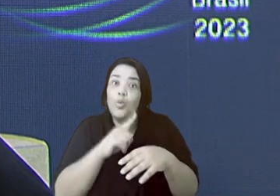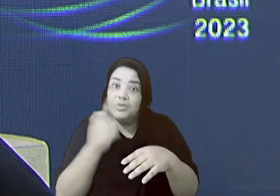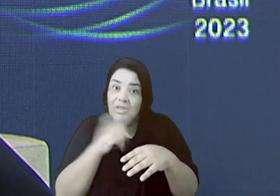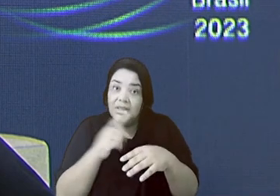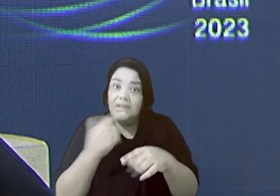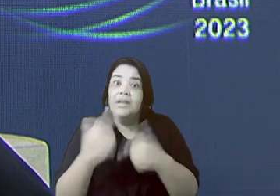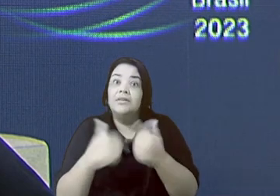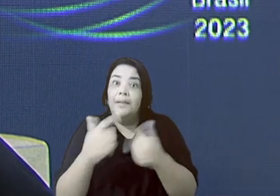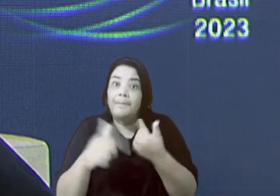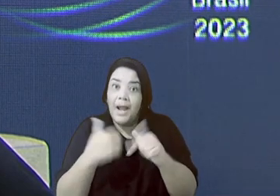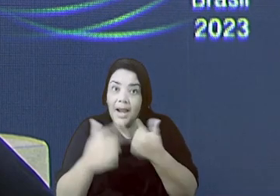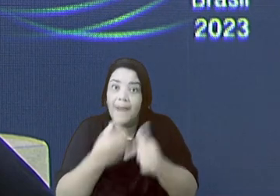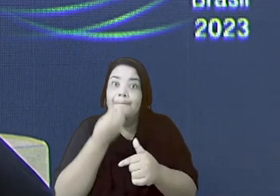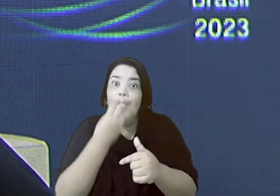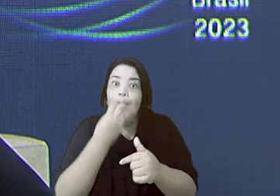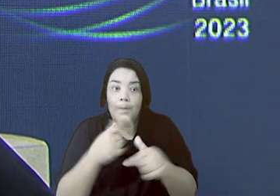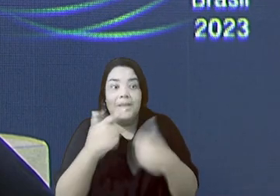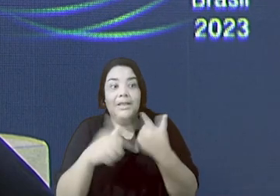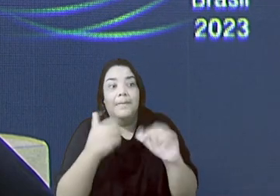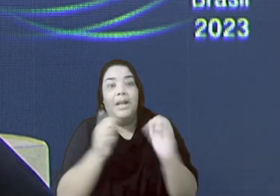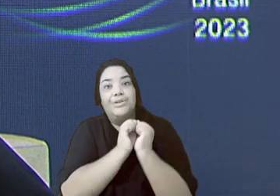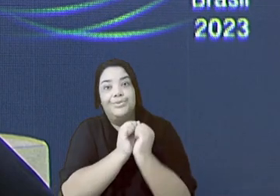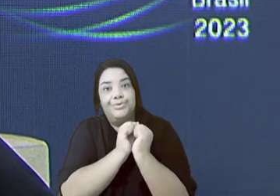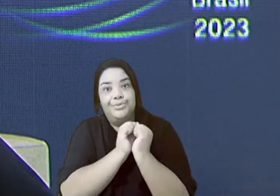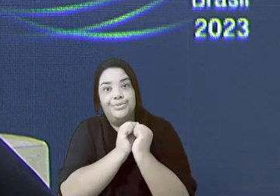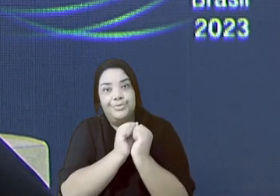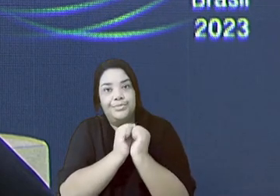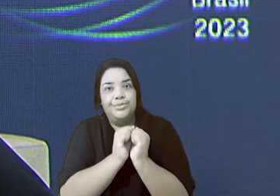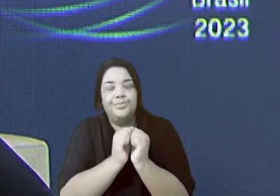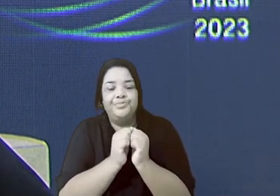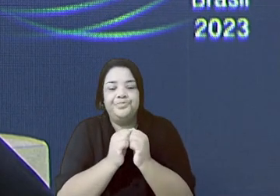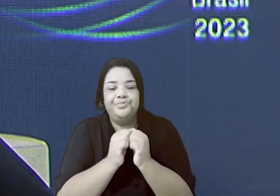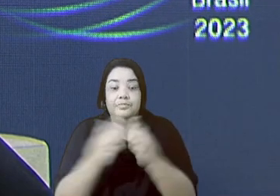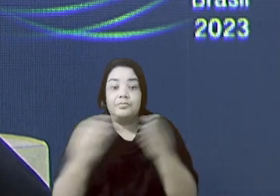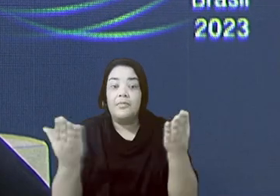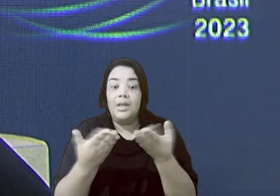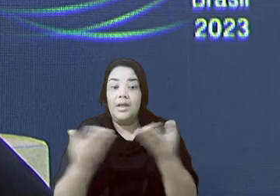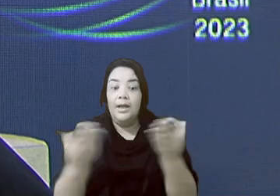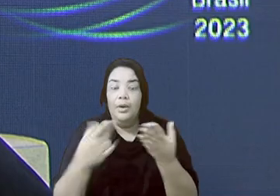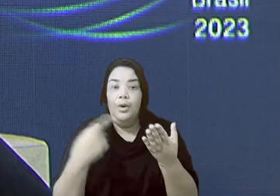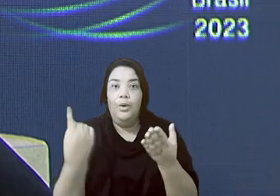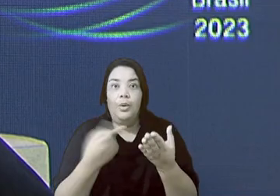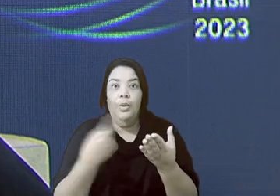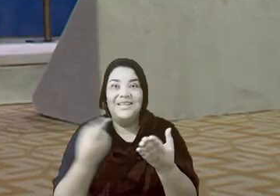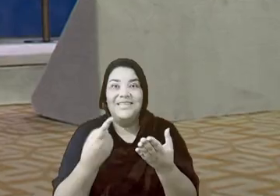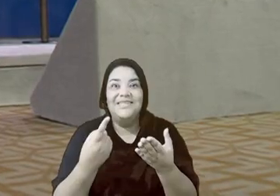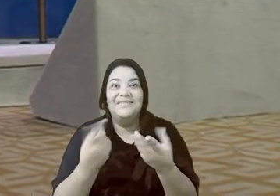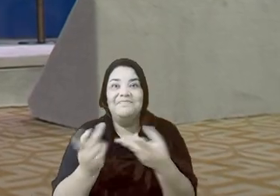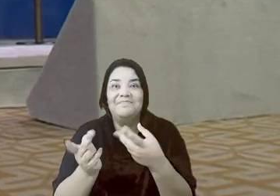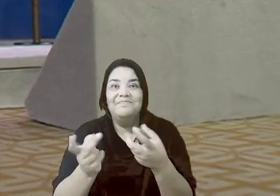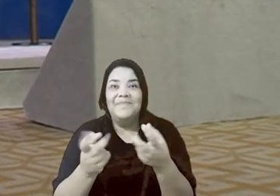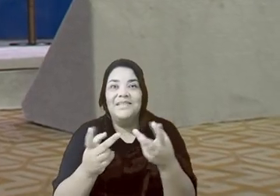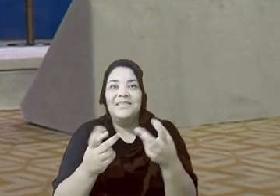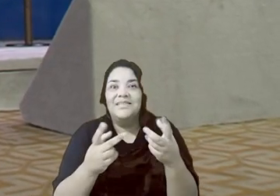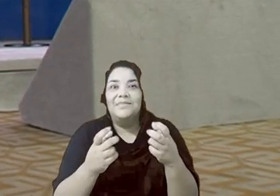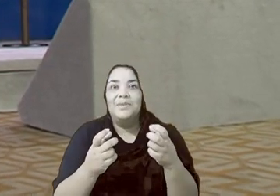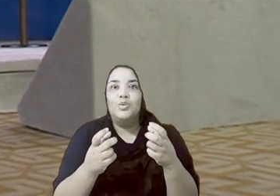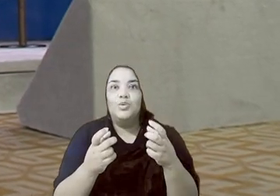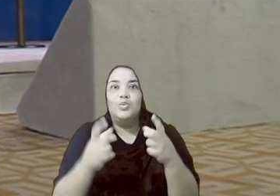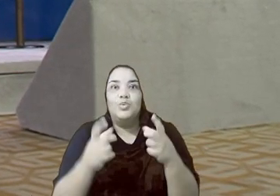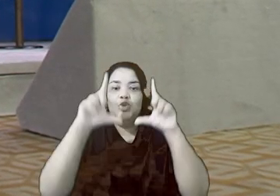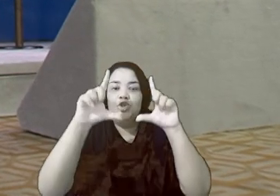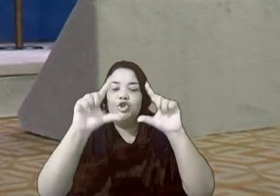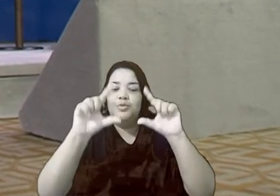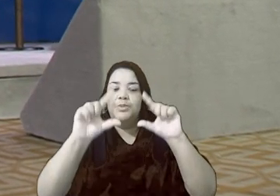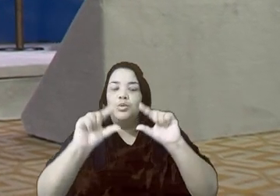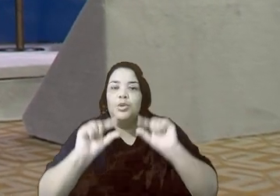consistentes e outros não tanto mas recebendo os rodados assim virtuosa e agora nesse momento de escassez a gente observa também